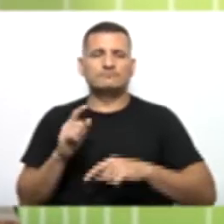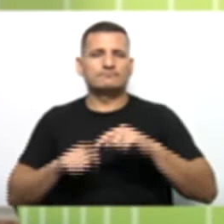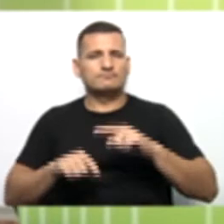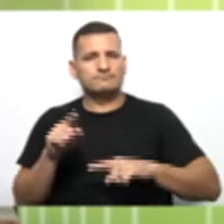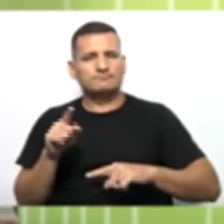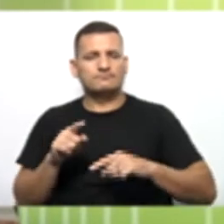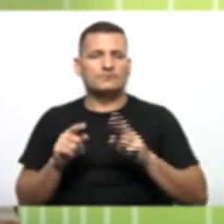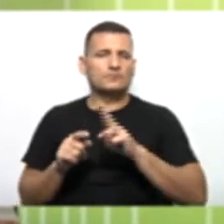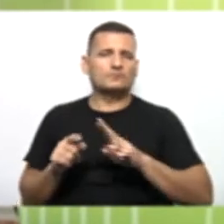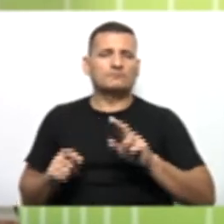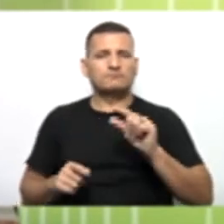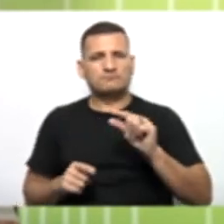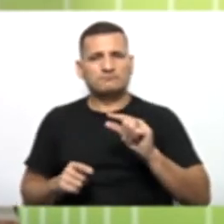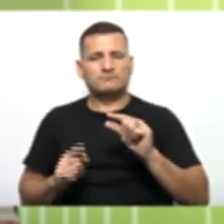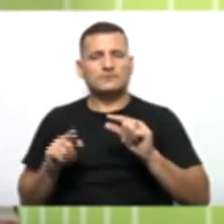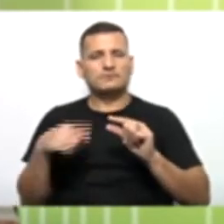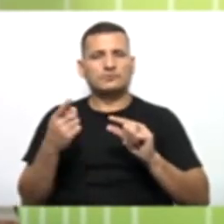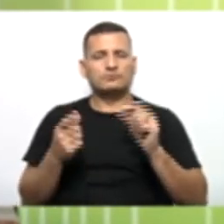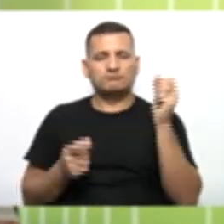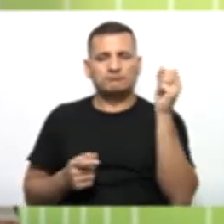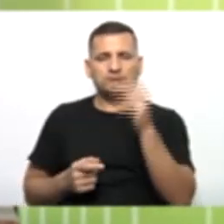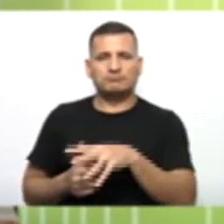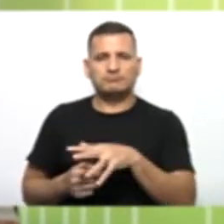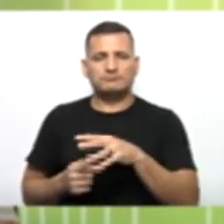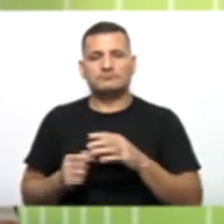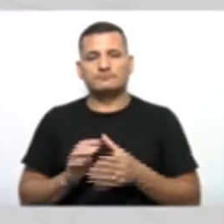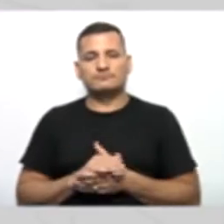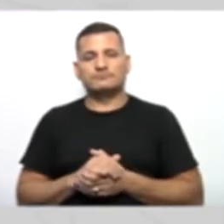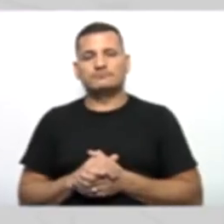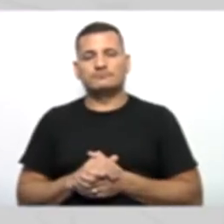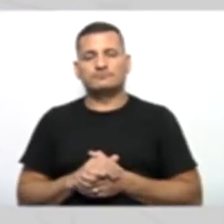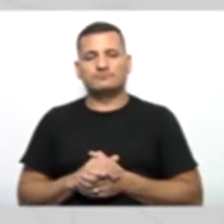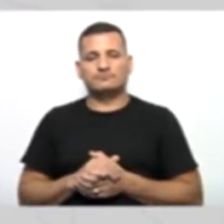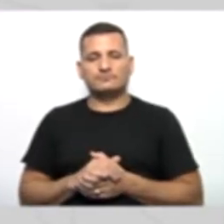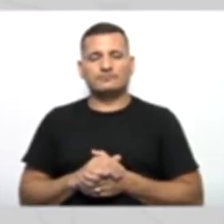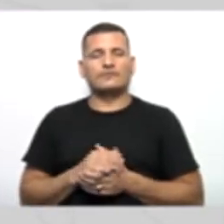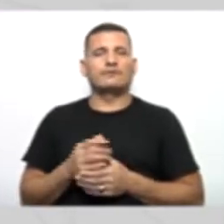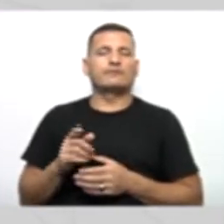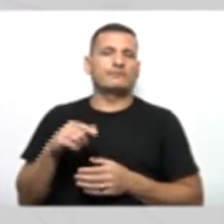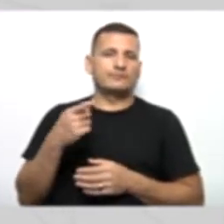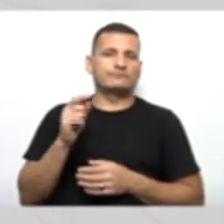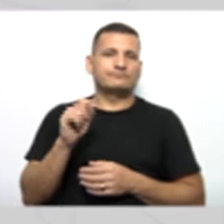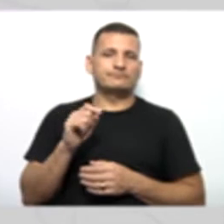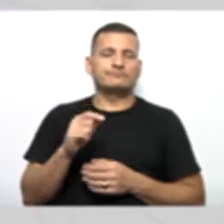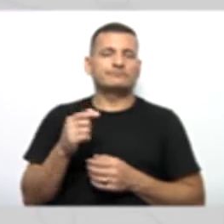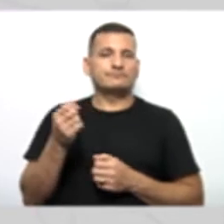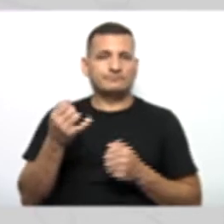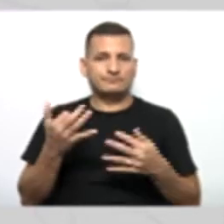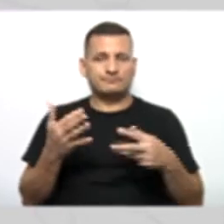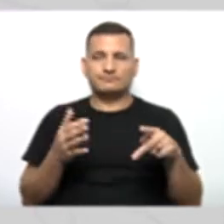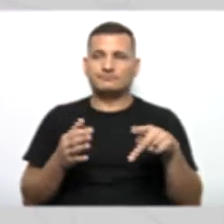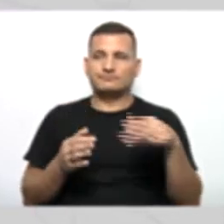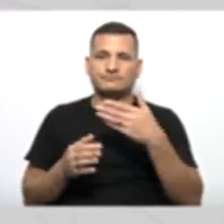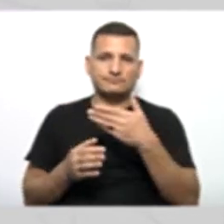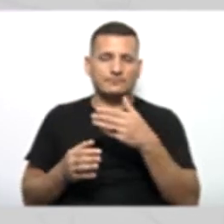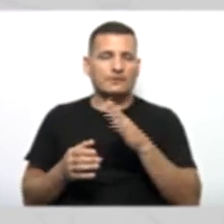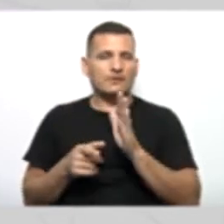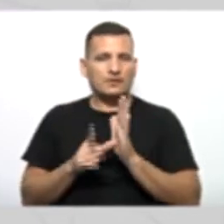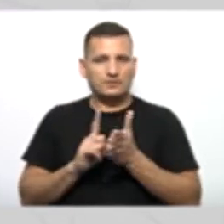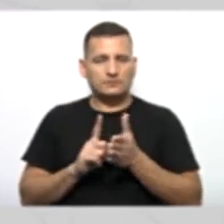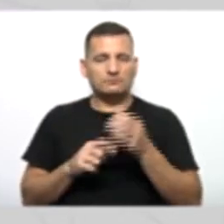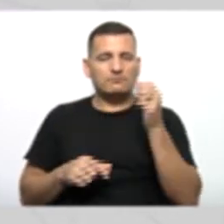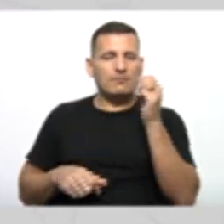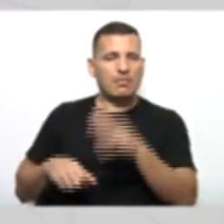muito pouco e vai ser descartado. E aí voltamos naquela questão do desperdício que a professora Márcia exemplificou muito bem.